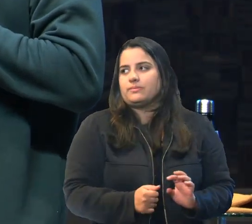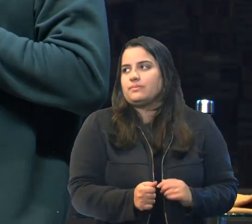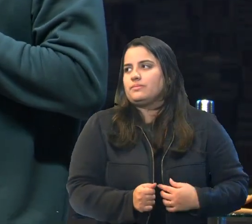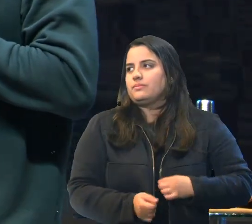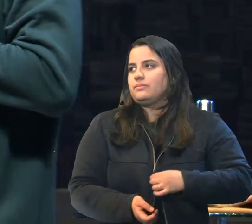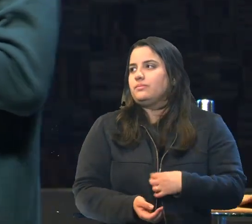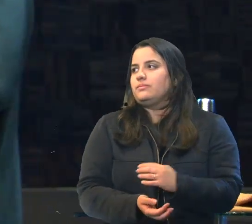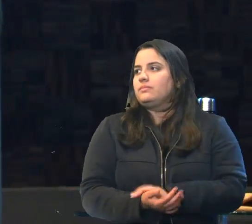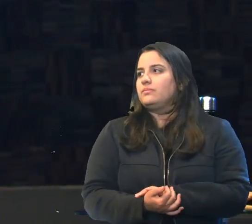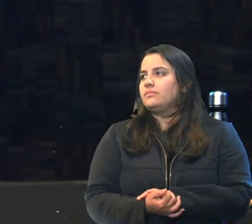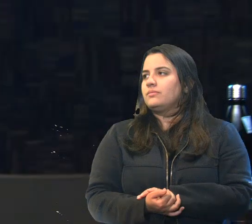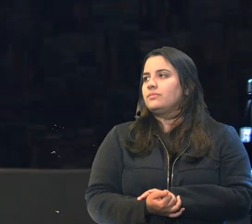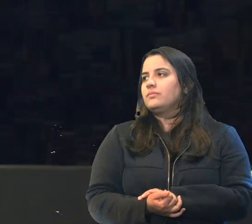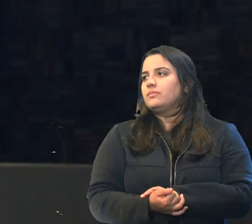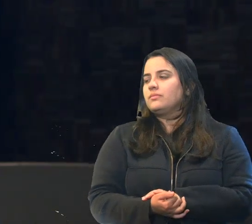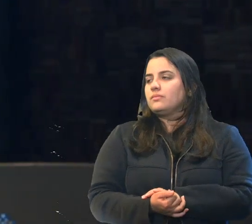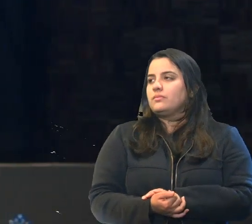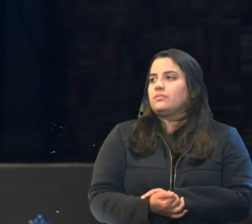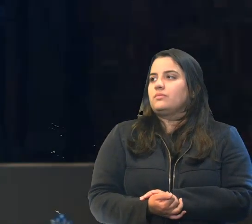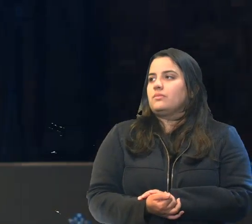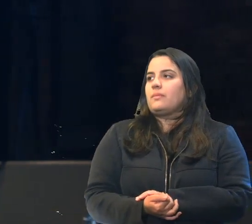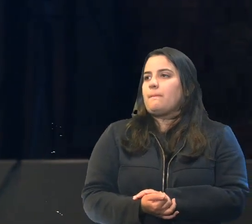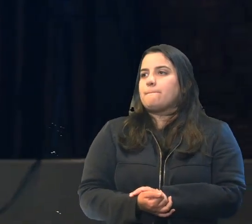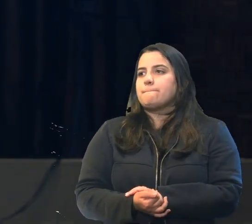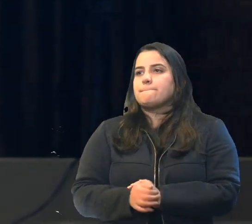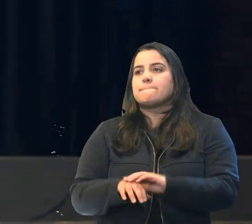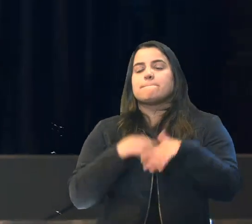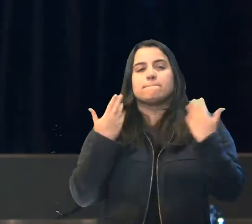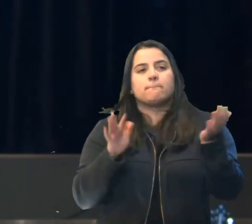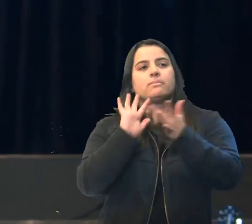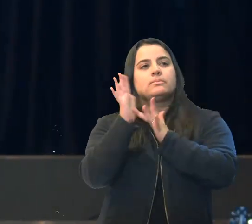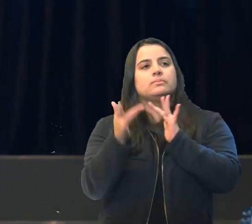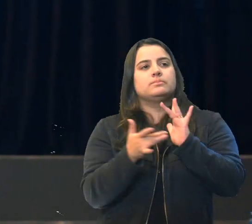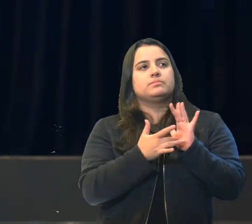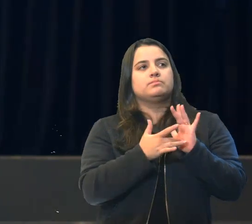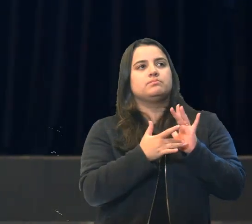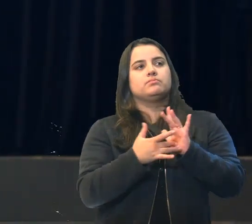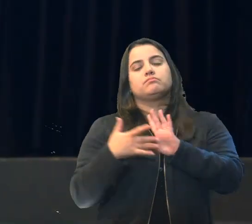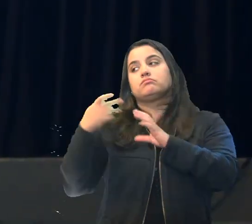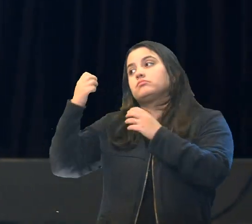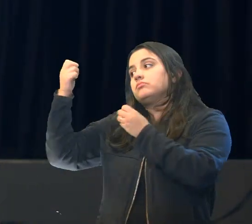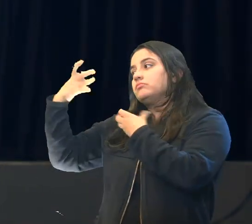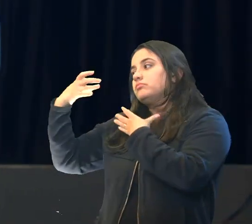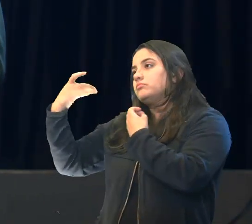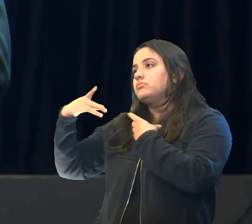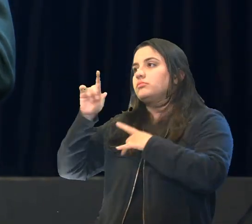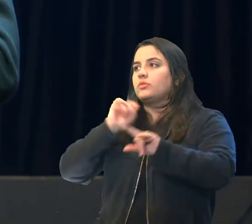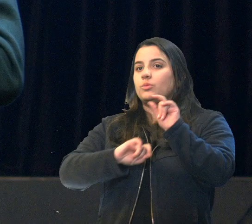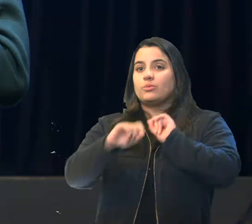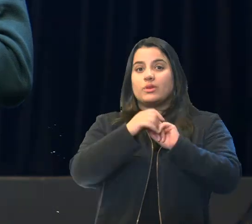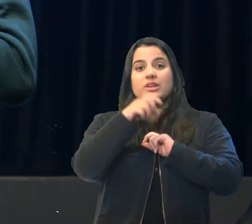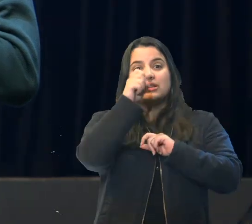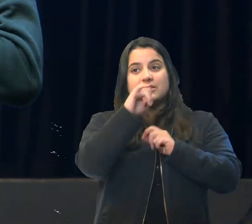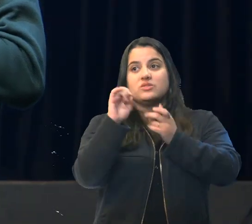O que Jesus está ensinando é que, quando nós deixamos Ele no papel dele,